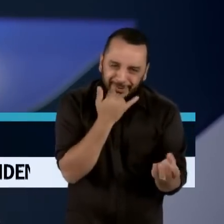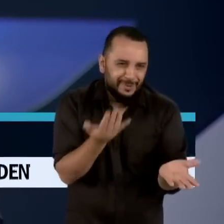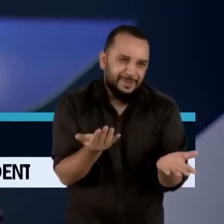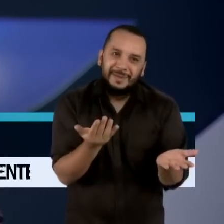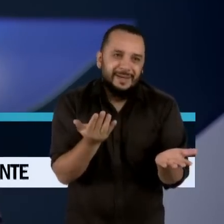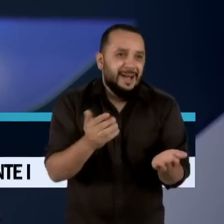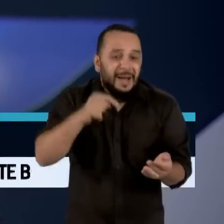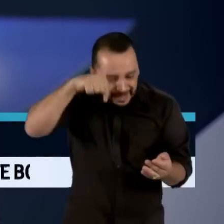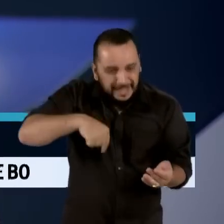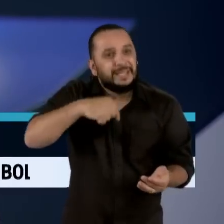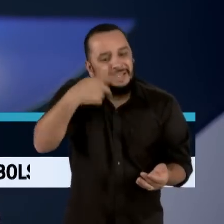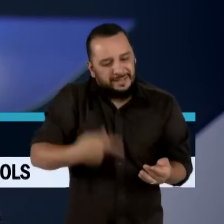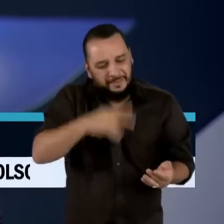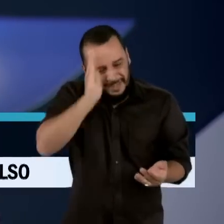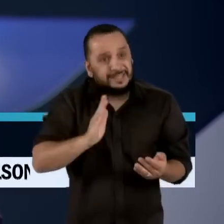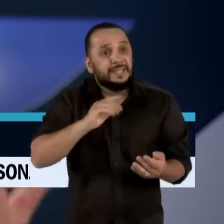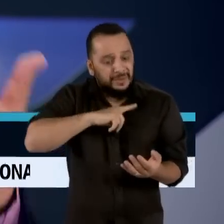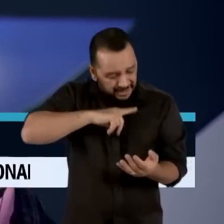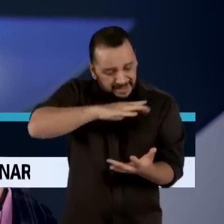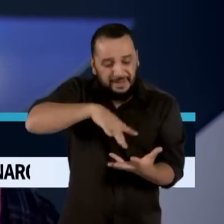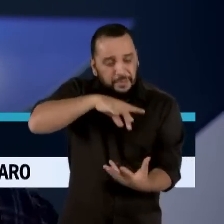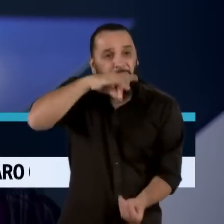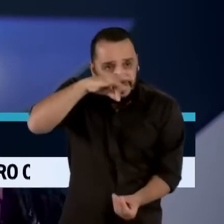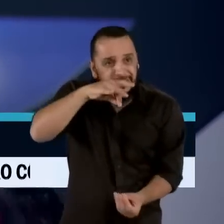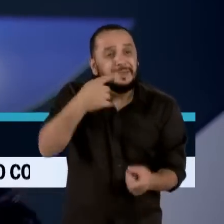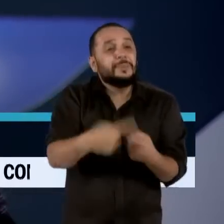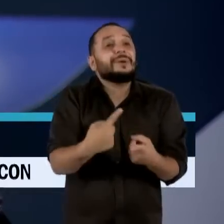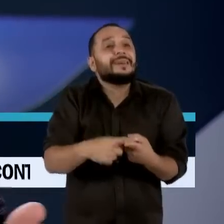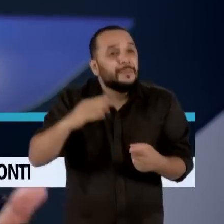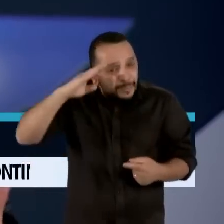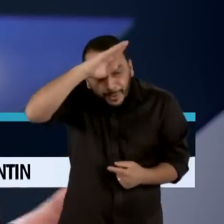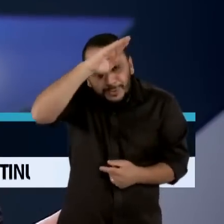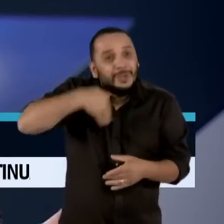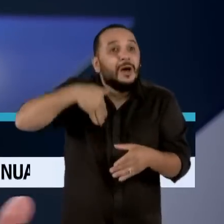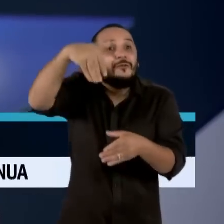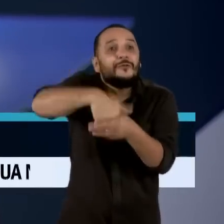democraticamente presidente. Então é uma asneira que é desmentida pela própria presença dele lá.